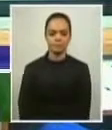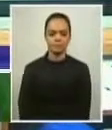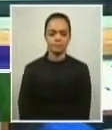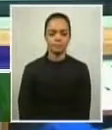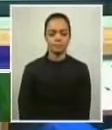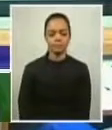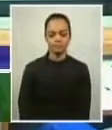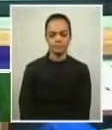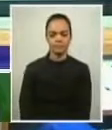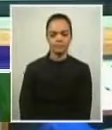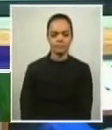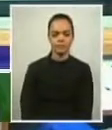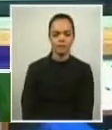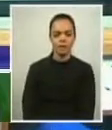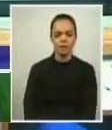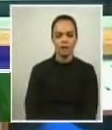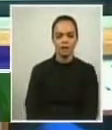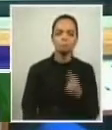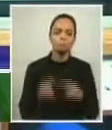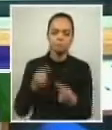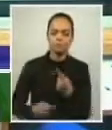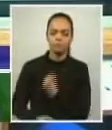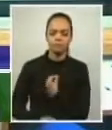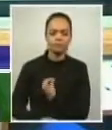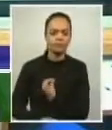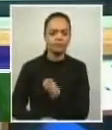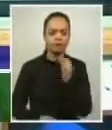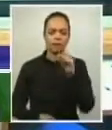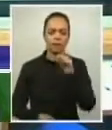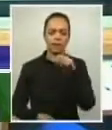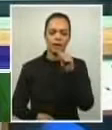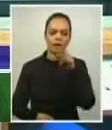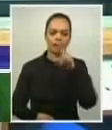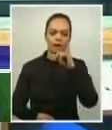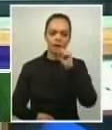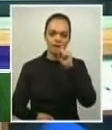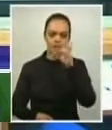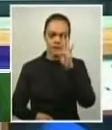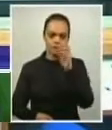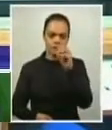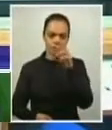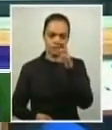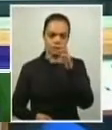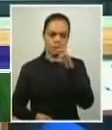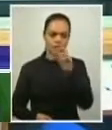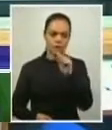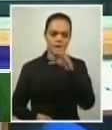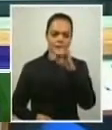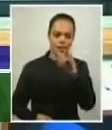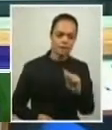e ao regime vigente ao regime da aristocracia inglesa do